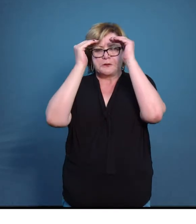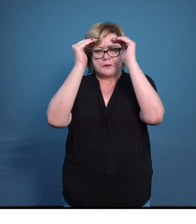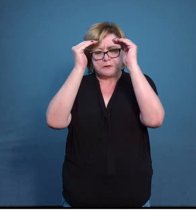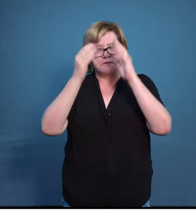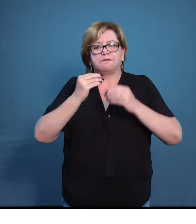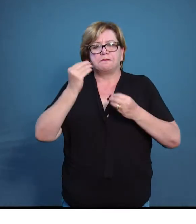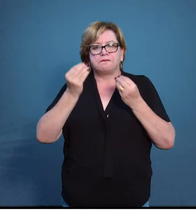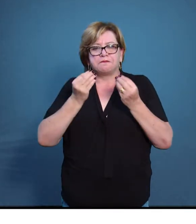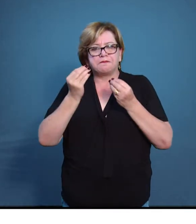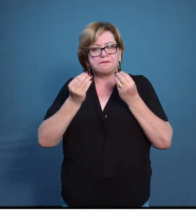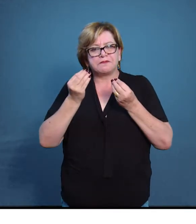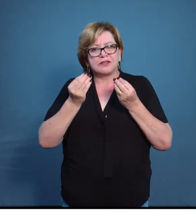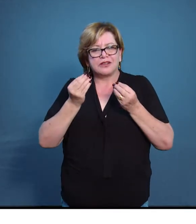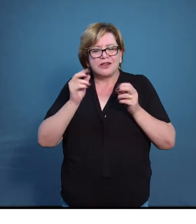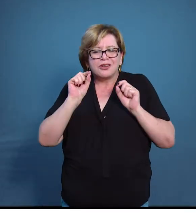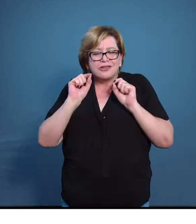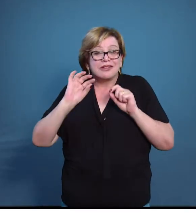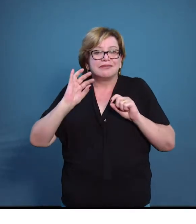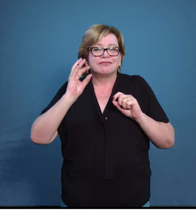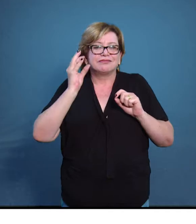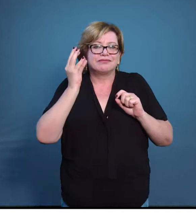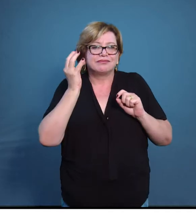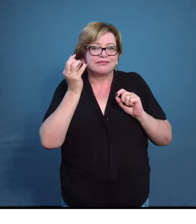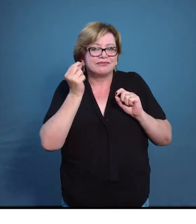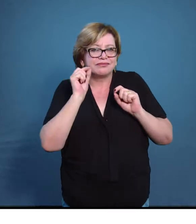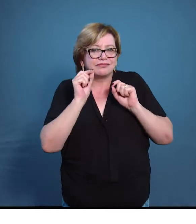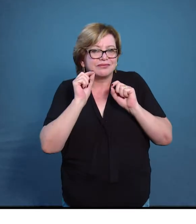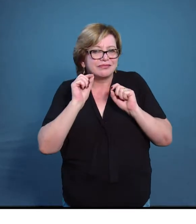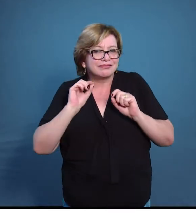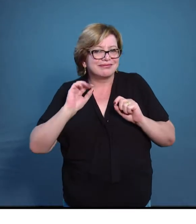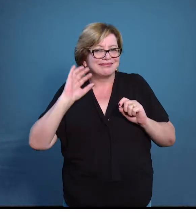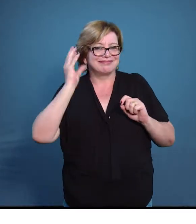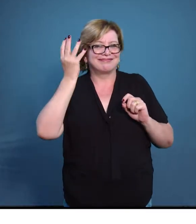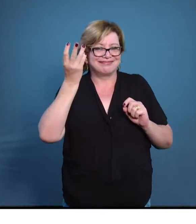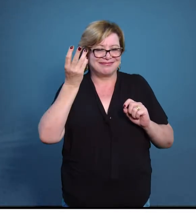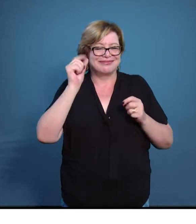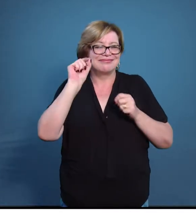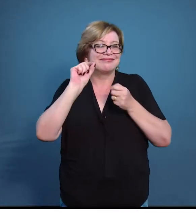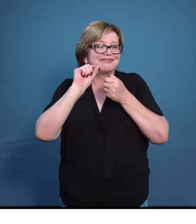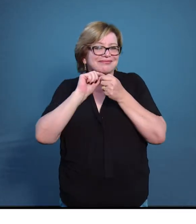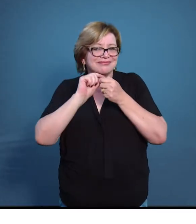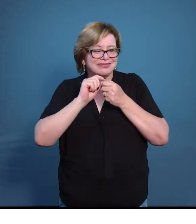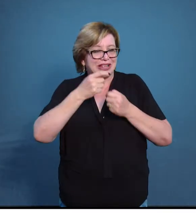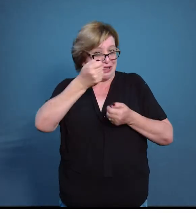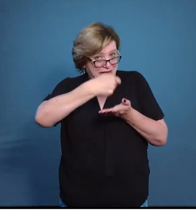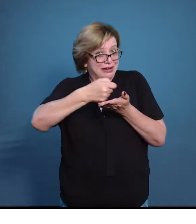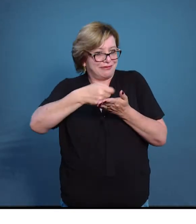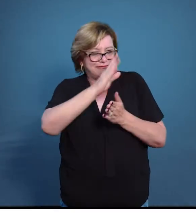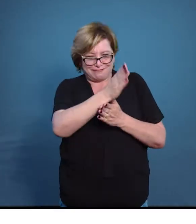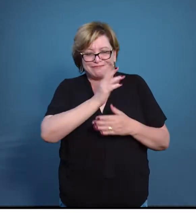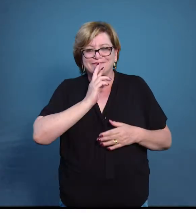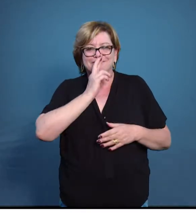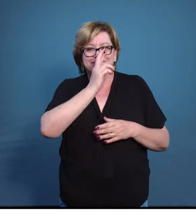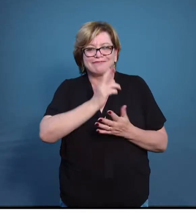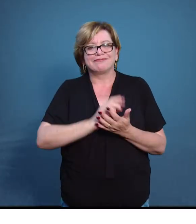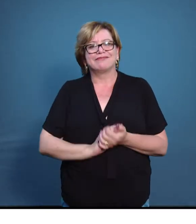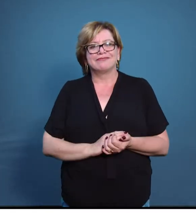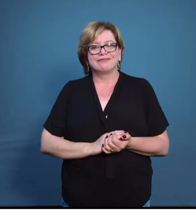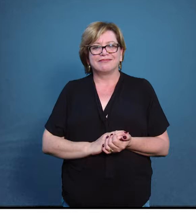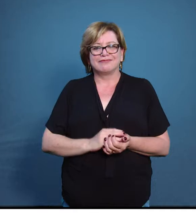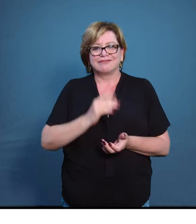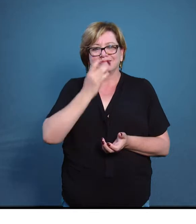Observe o que acontece na cena. Qual é a ação que está ocorrendo? Anote.